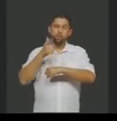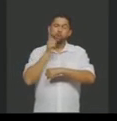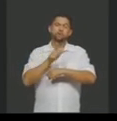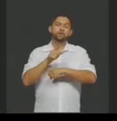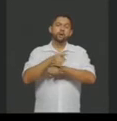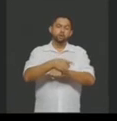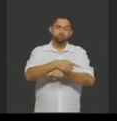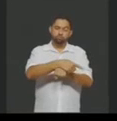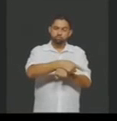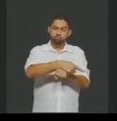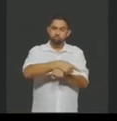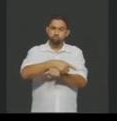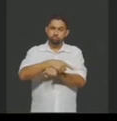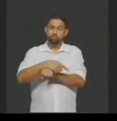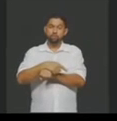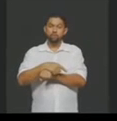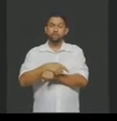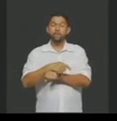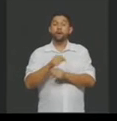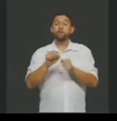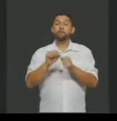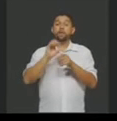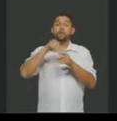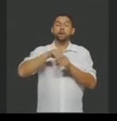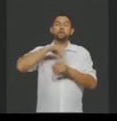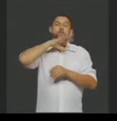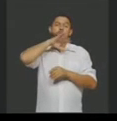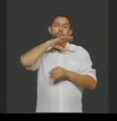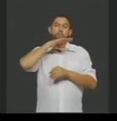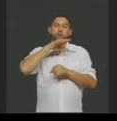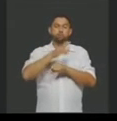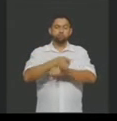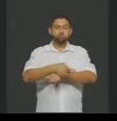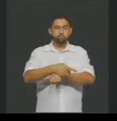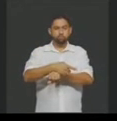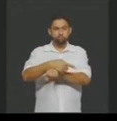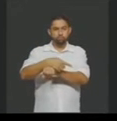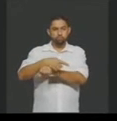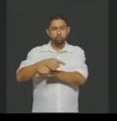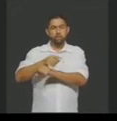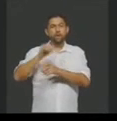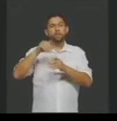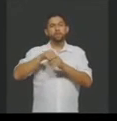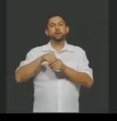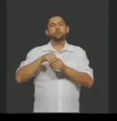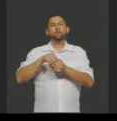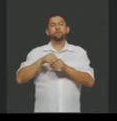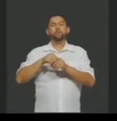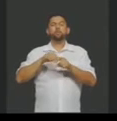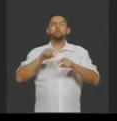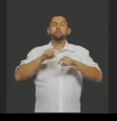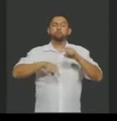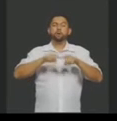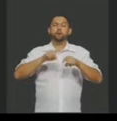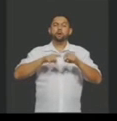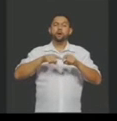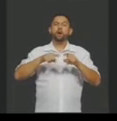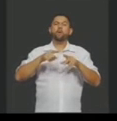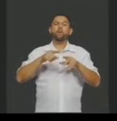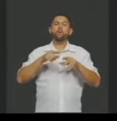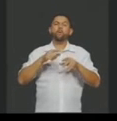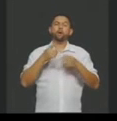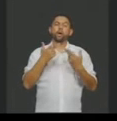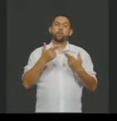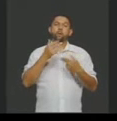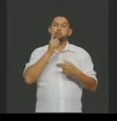no caso aqui um parasito, esse protozoário, o Trypanosoma cruzi, vai permitir que ele se locomova numa substância líquida, inclusive